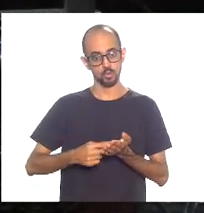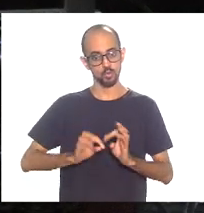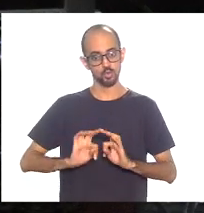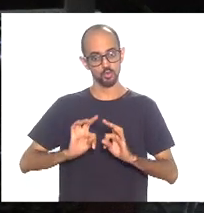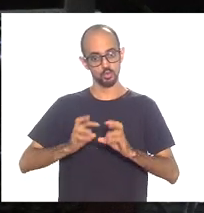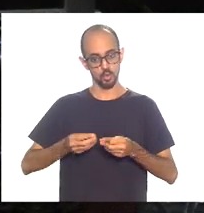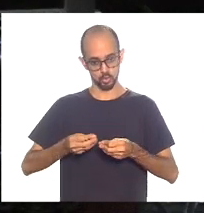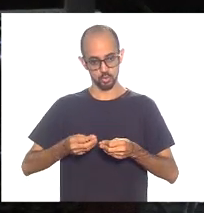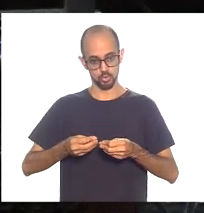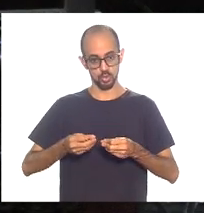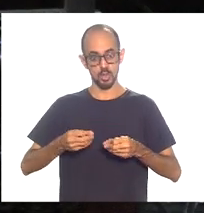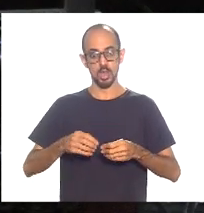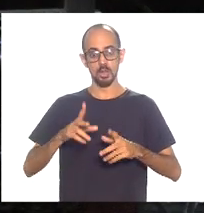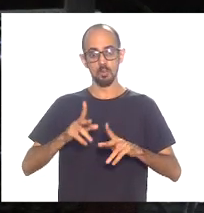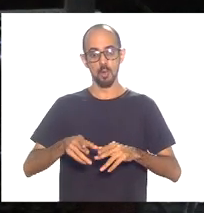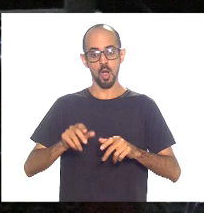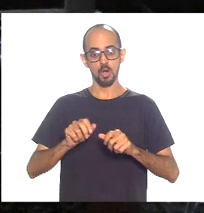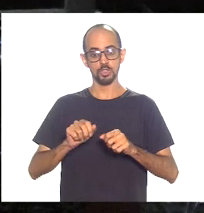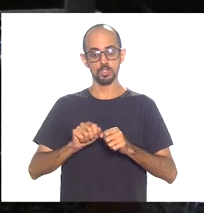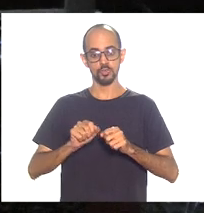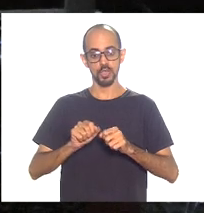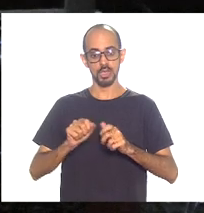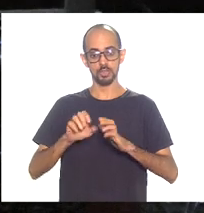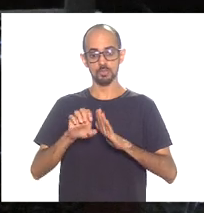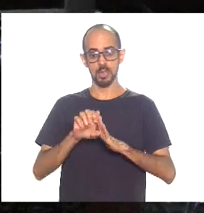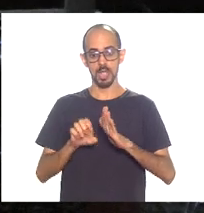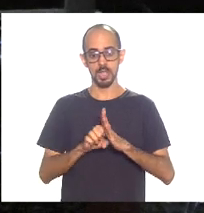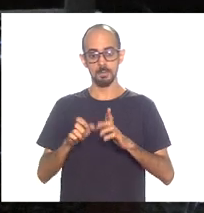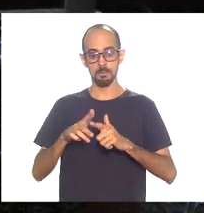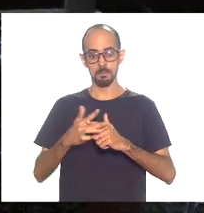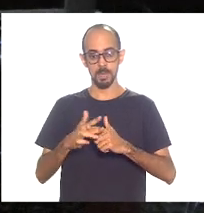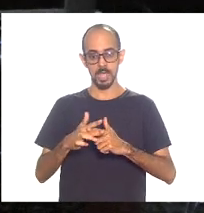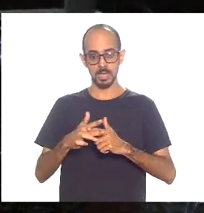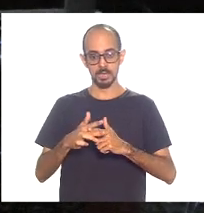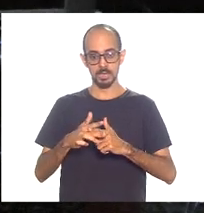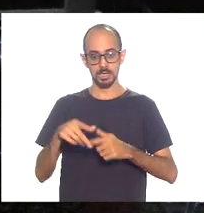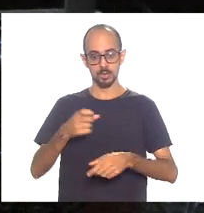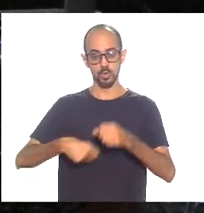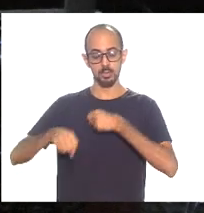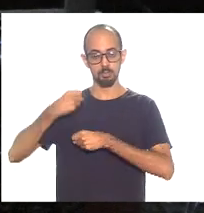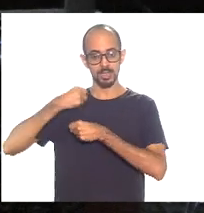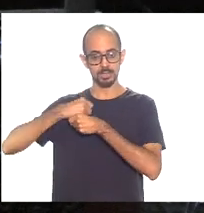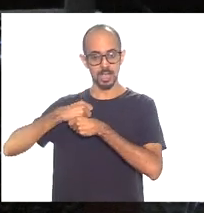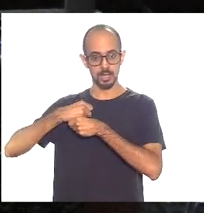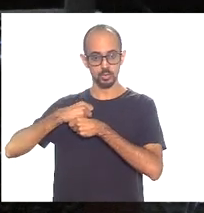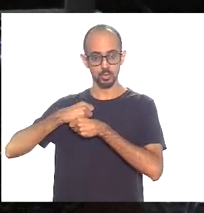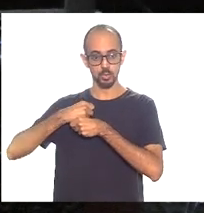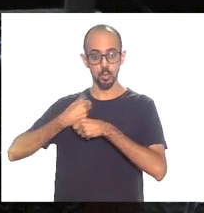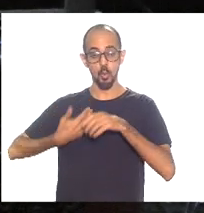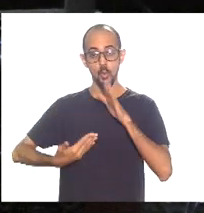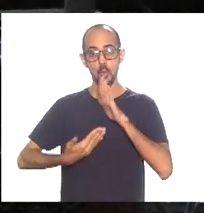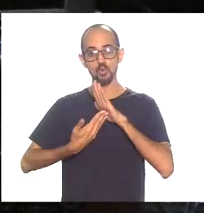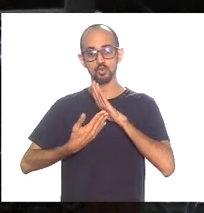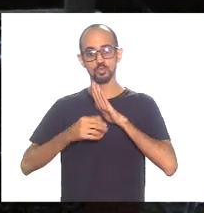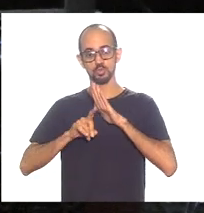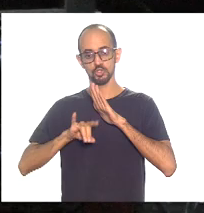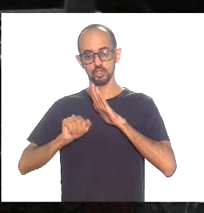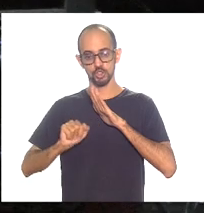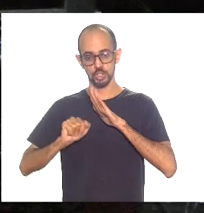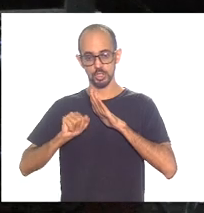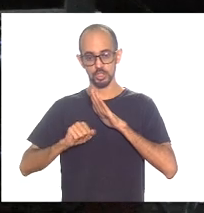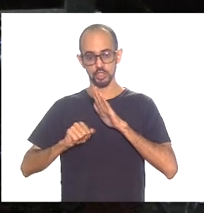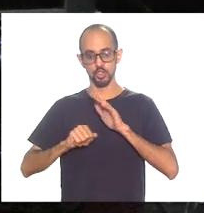exemplo da emenda condicional que nós aprovamos aqui no último dia útil do ano passado. Nós apresentamos a emenda, rodamos o diário